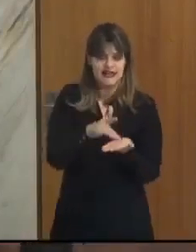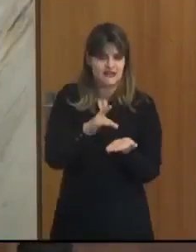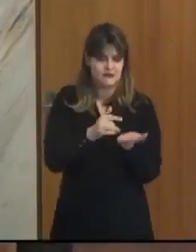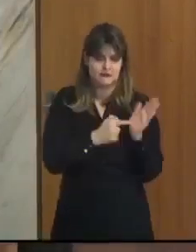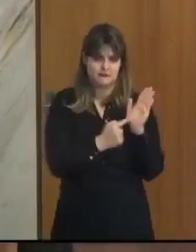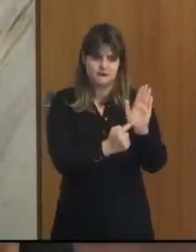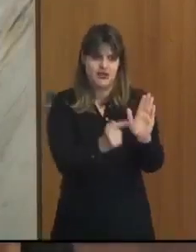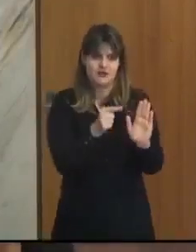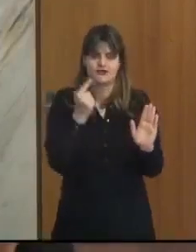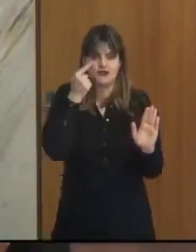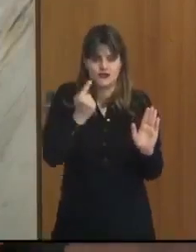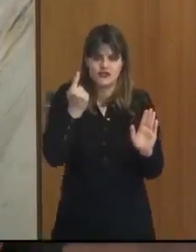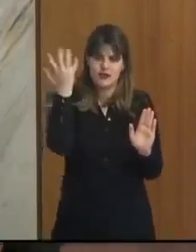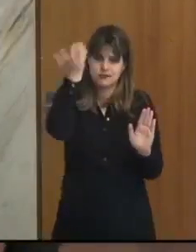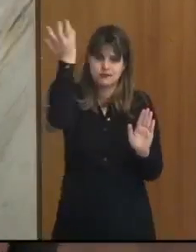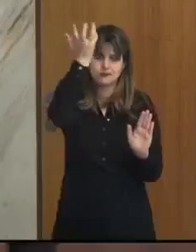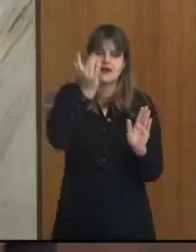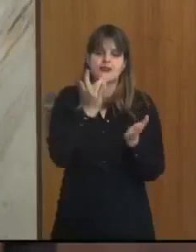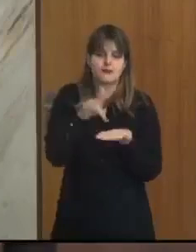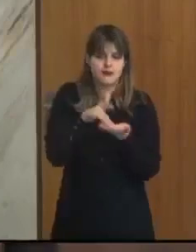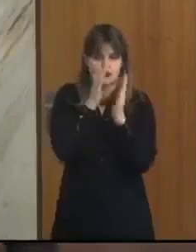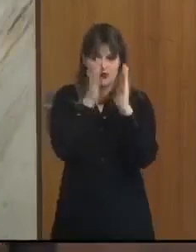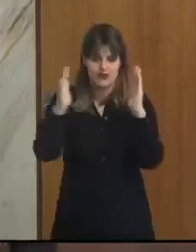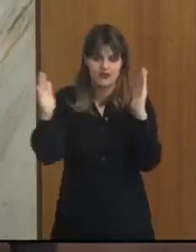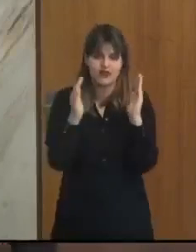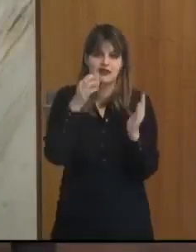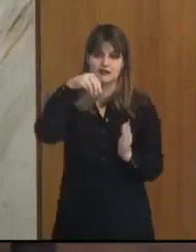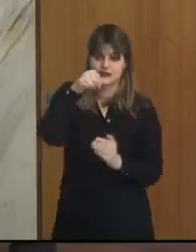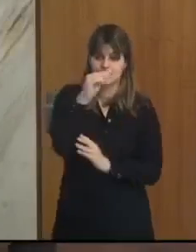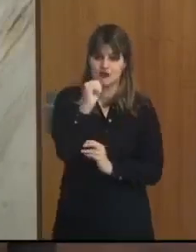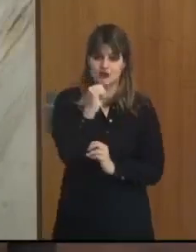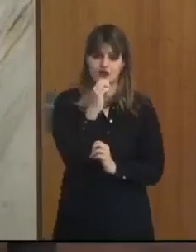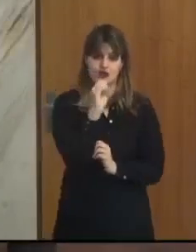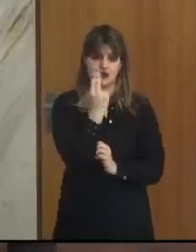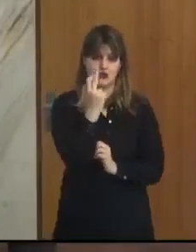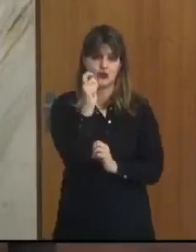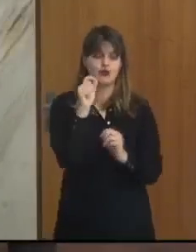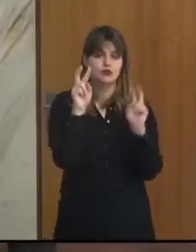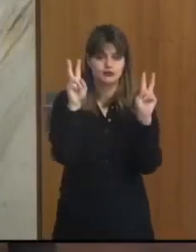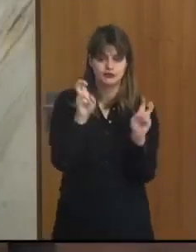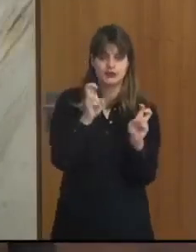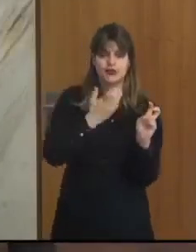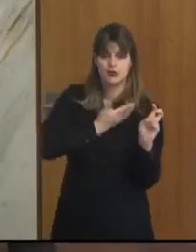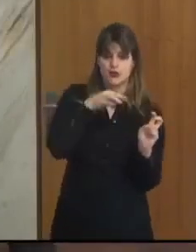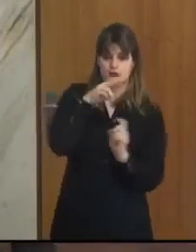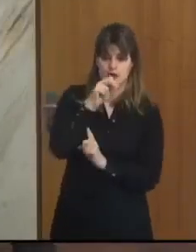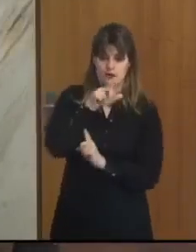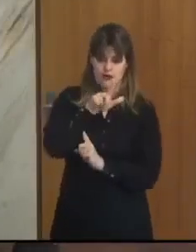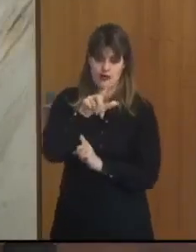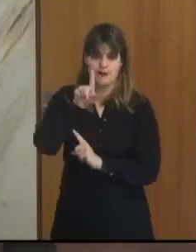das joias da Biblioteca de Soure, que é intitulado Dom Manuel I, A Ordem de Cristo e a Comenda de